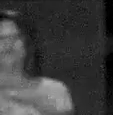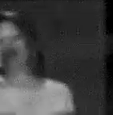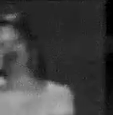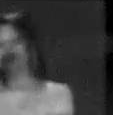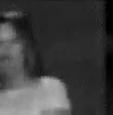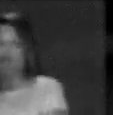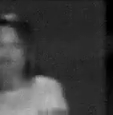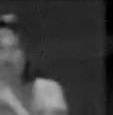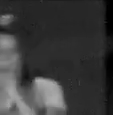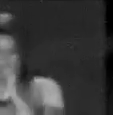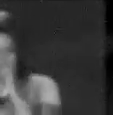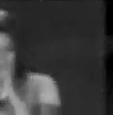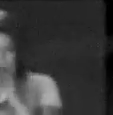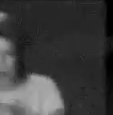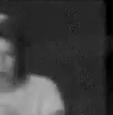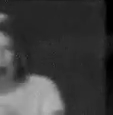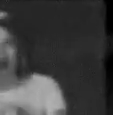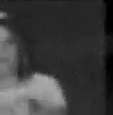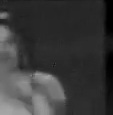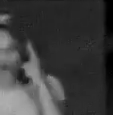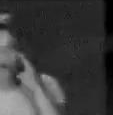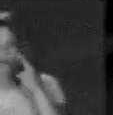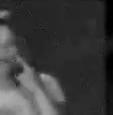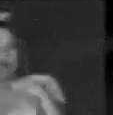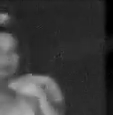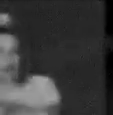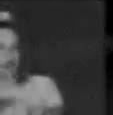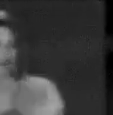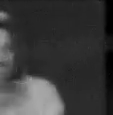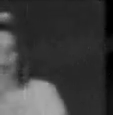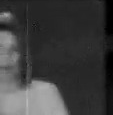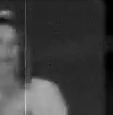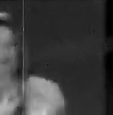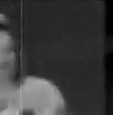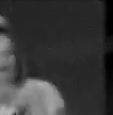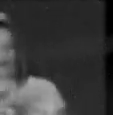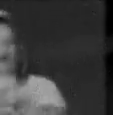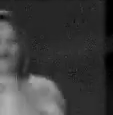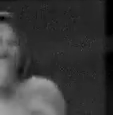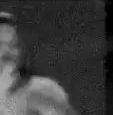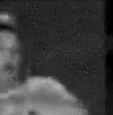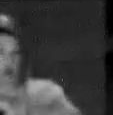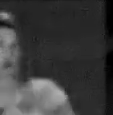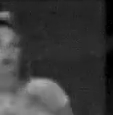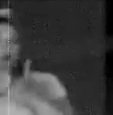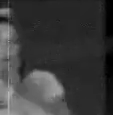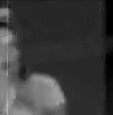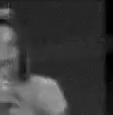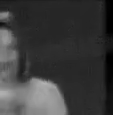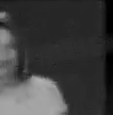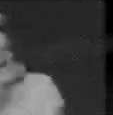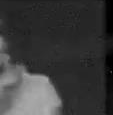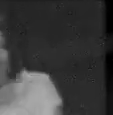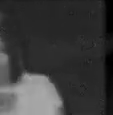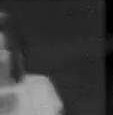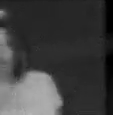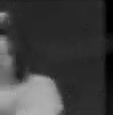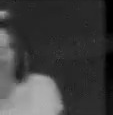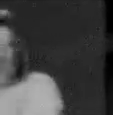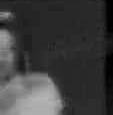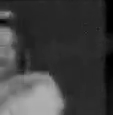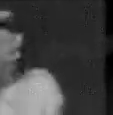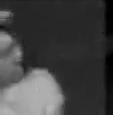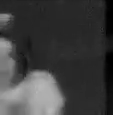95, aquela que proíbe a expansão de investimentos em saúde, educação, segurança, que é um tema que lhe é tão caro e do qual você entende tão